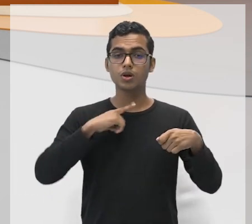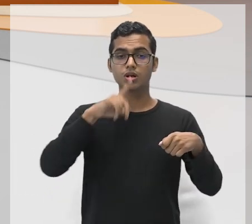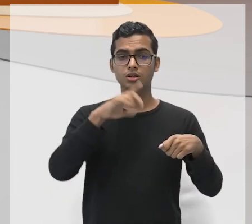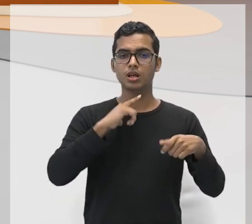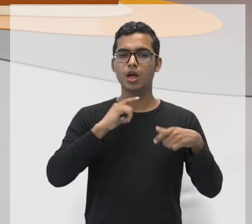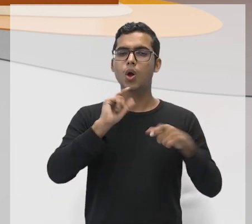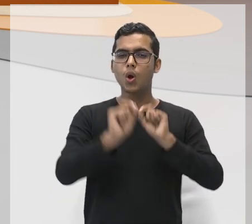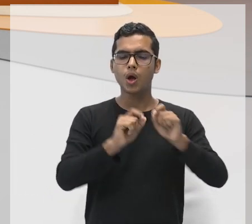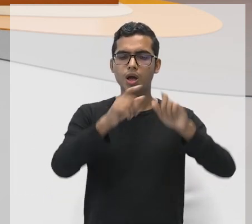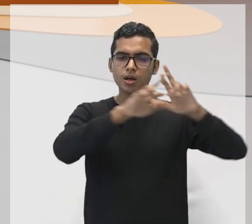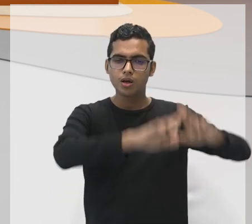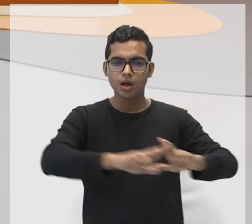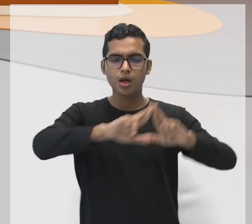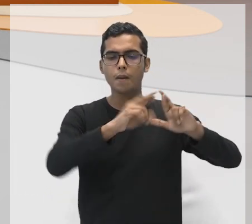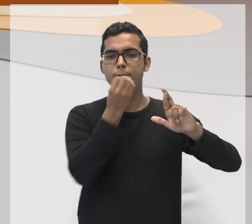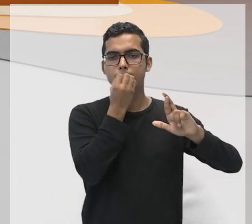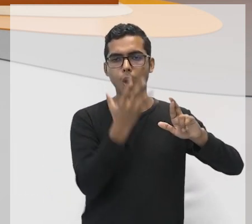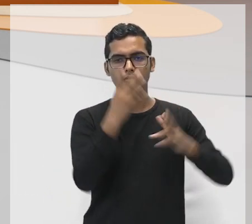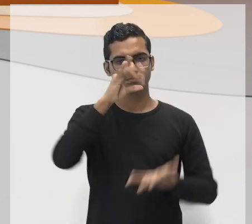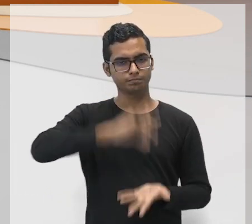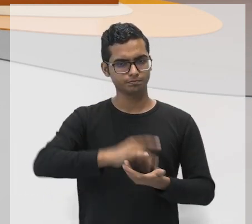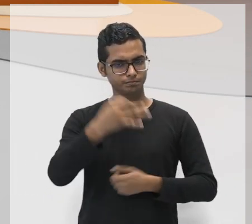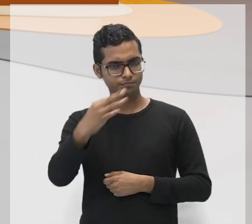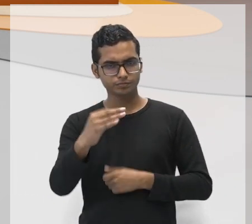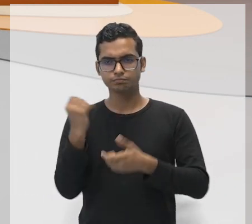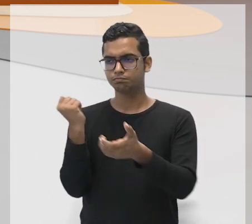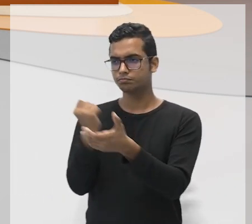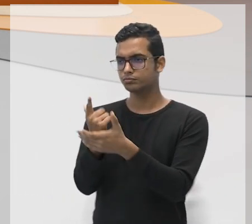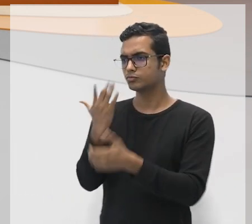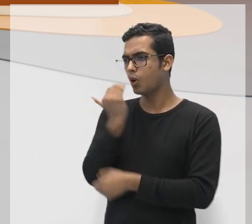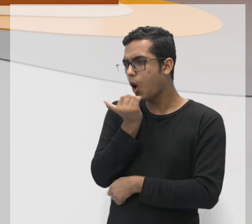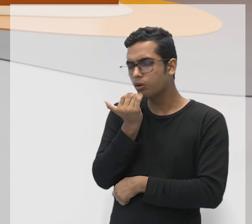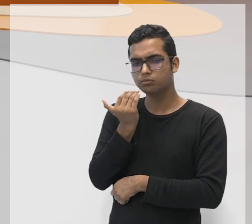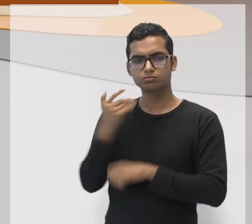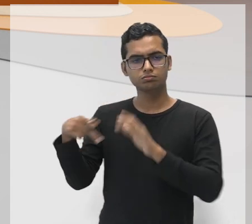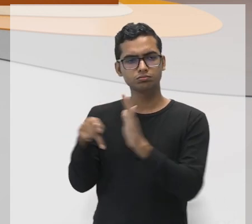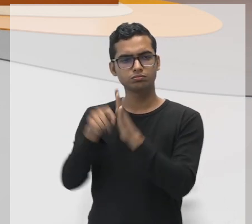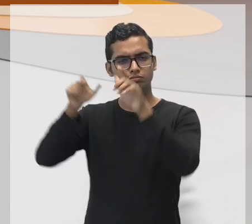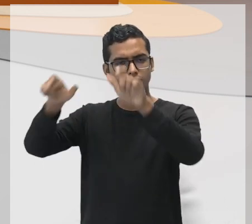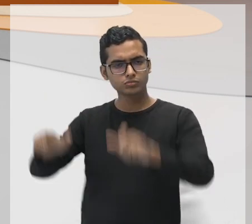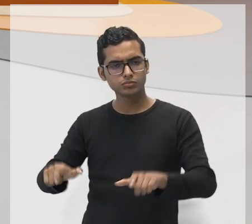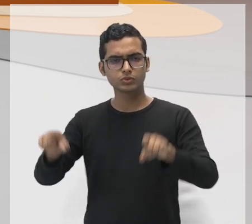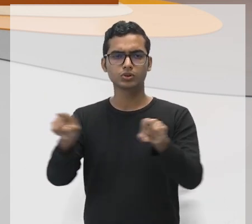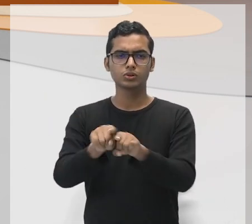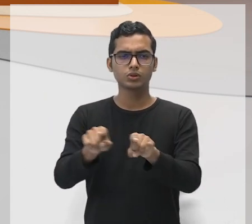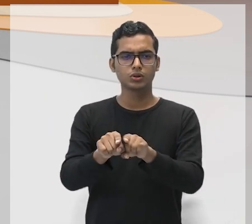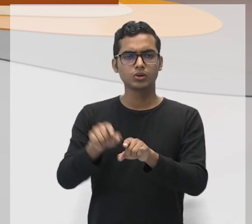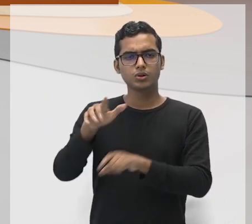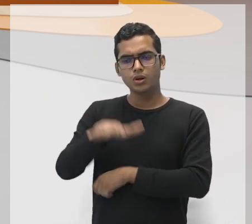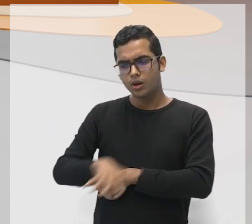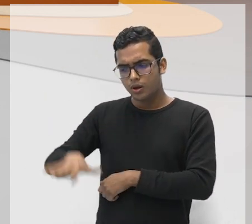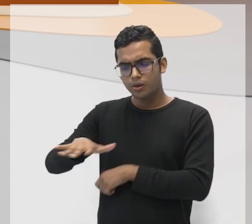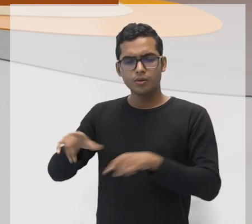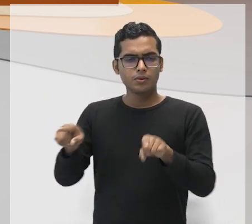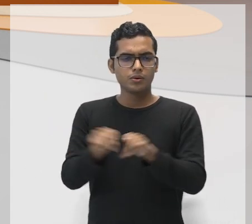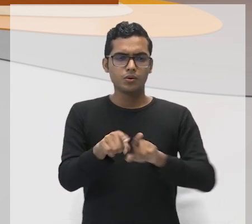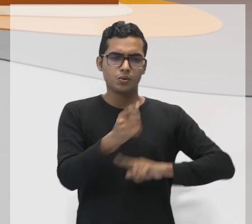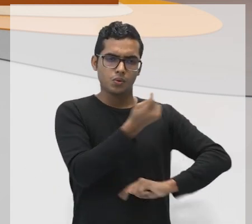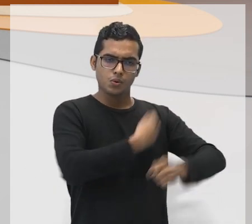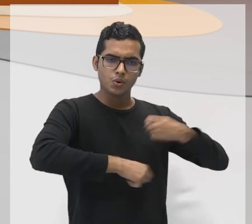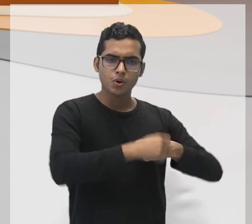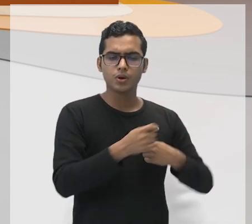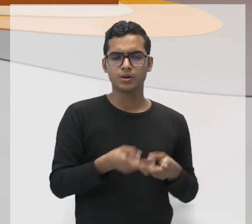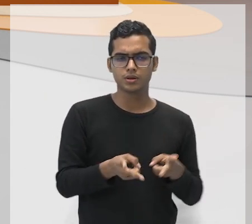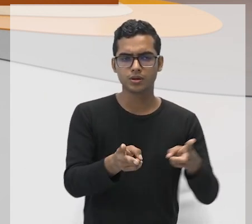recicláveis, embalagens que sejam recicláveis, comprar alimentos locais e ainda que sejam daquela estação,